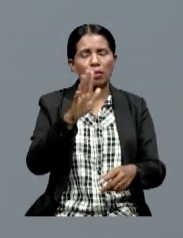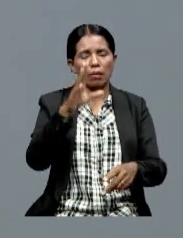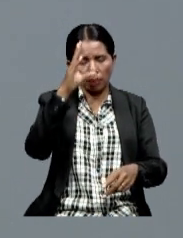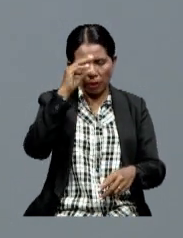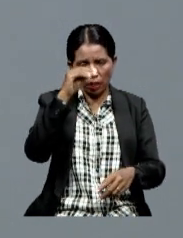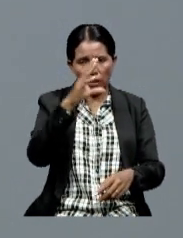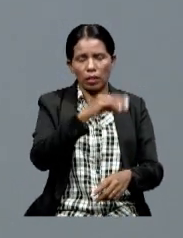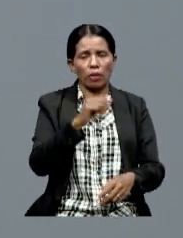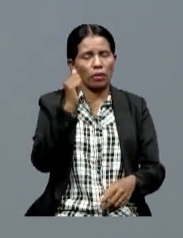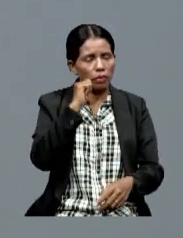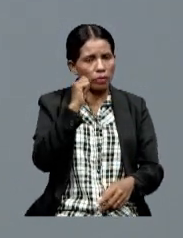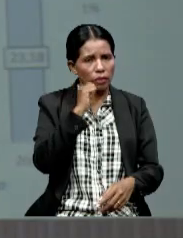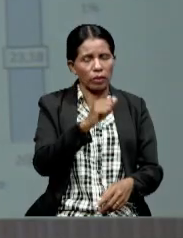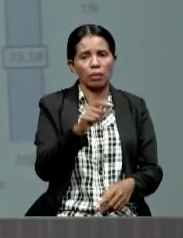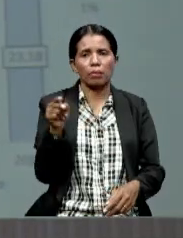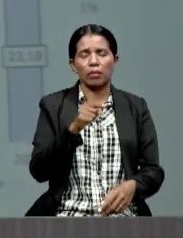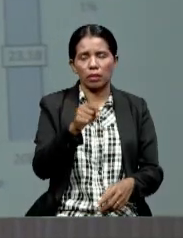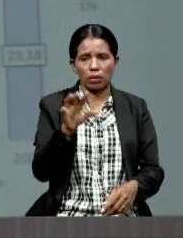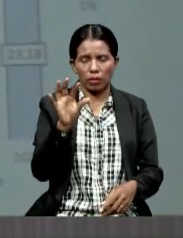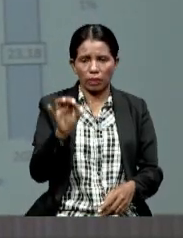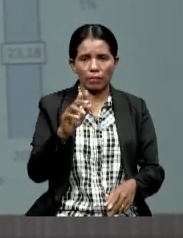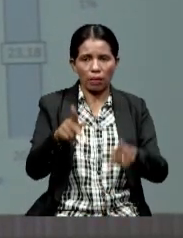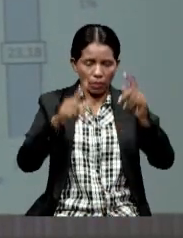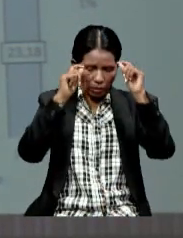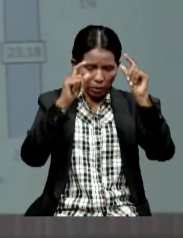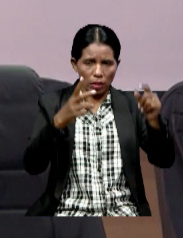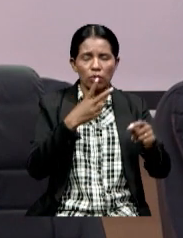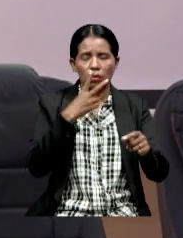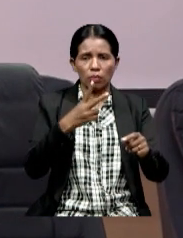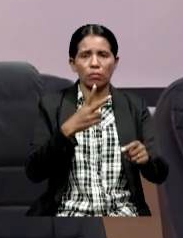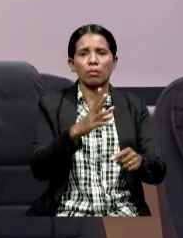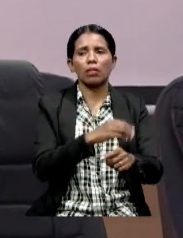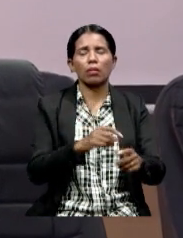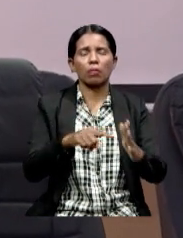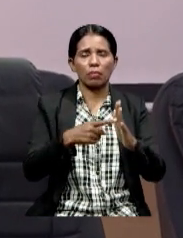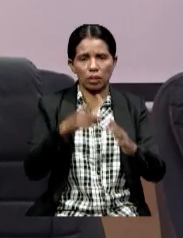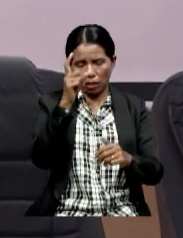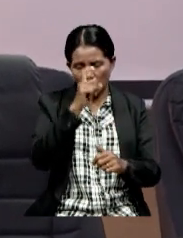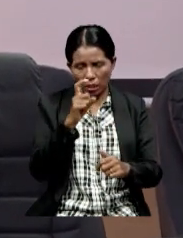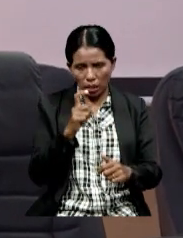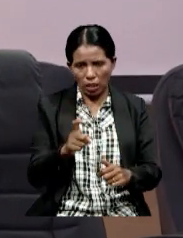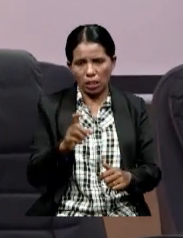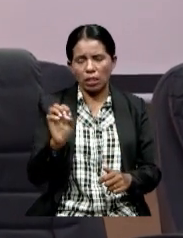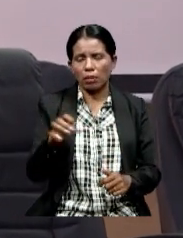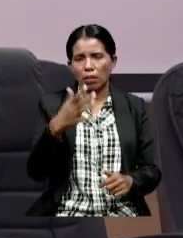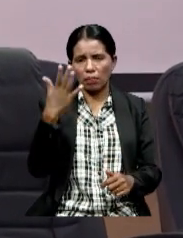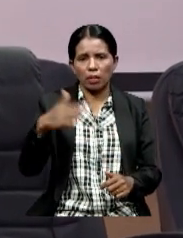no feto persentu siam. Timor Leste nebe konsumo tabako ne hahu keda susi idare tina sa nulur sing lima